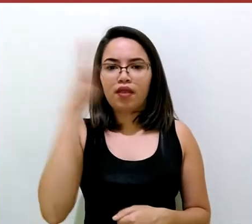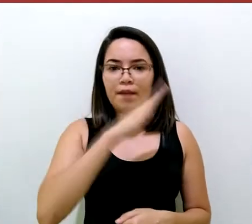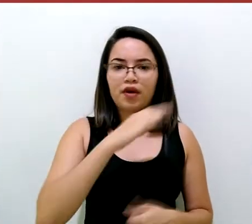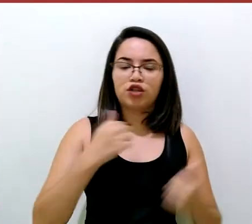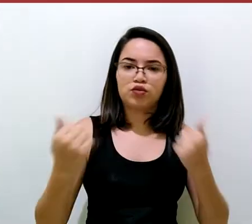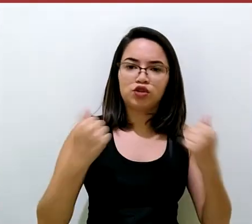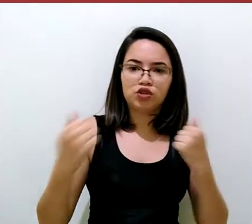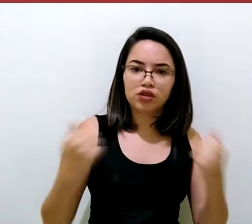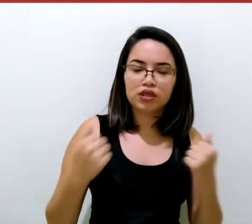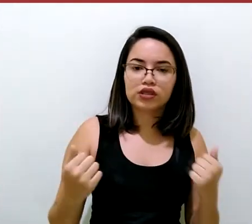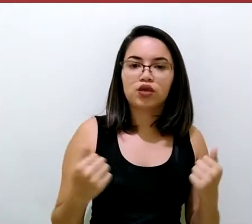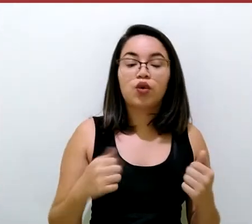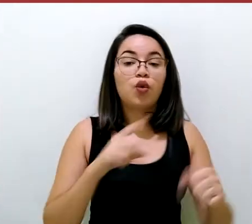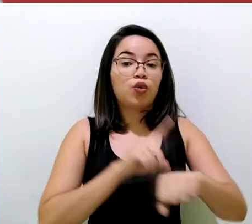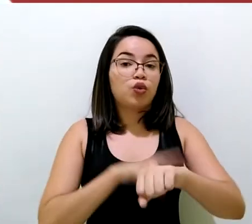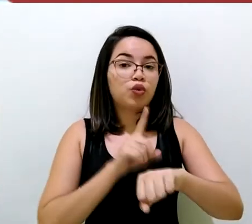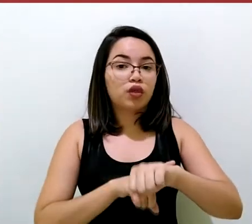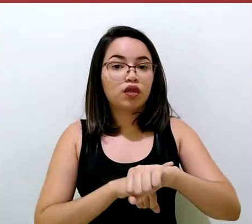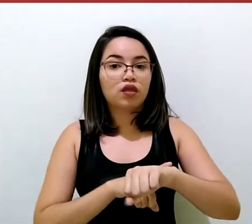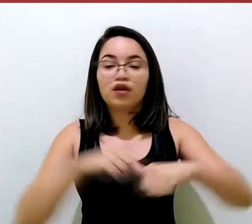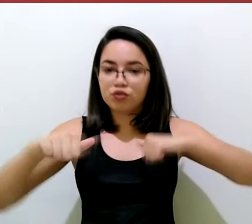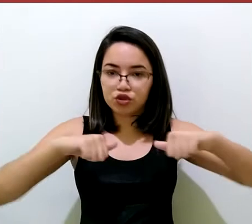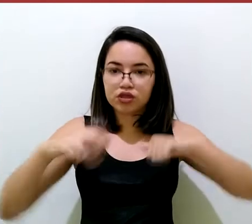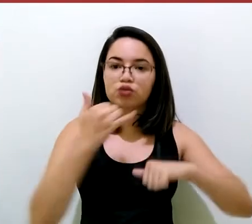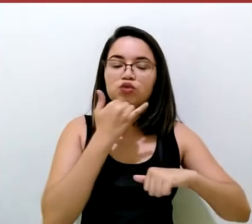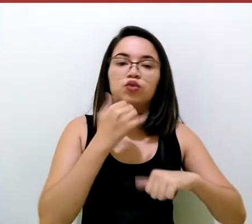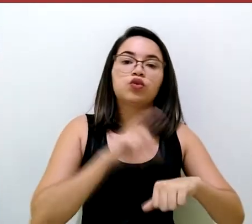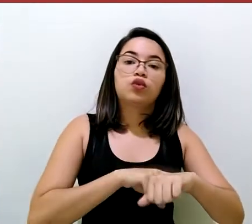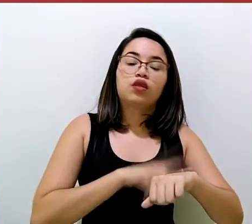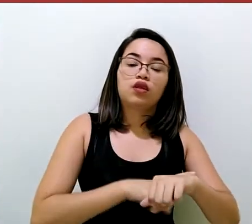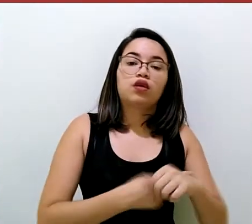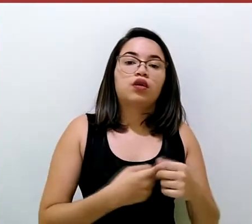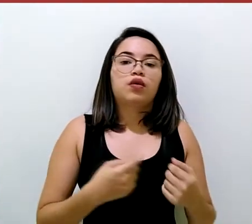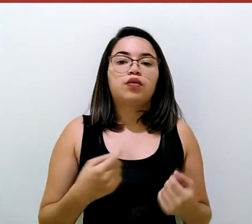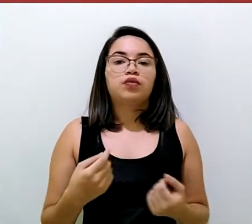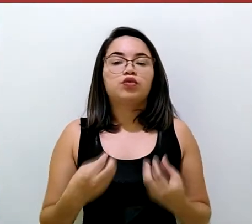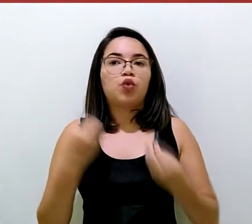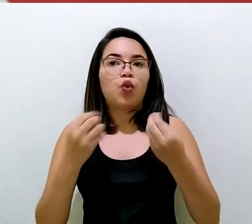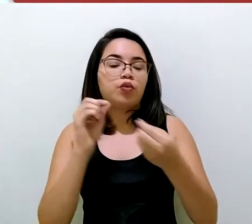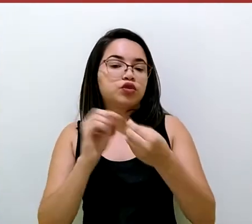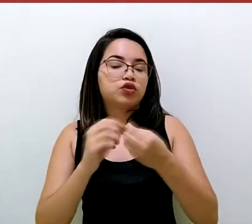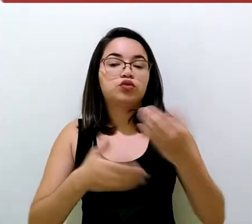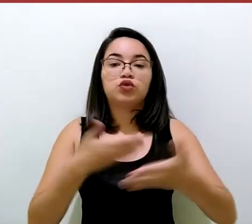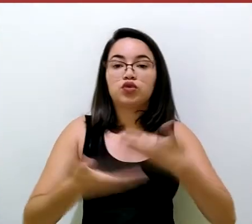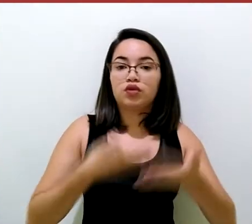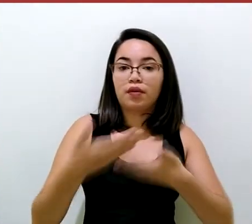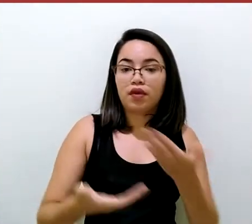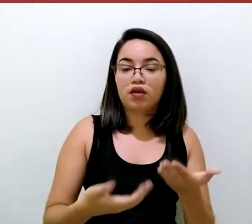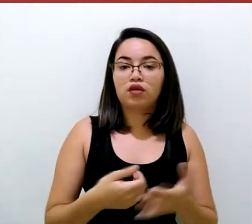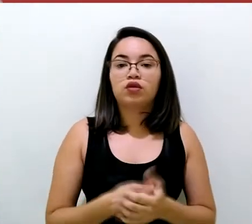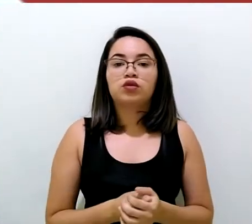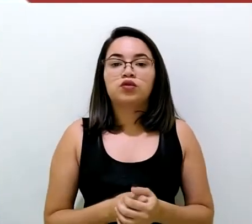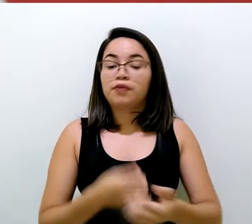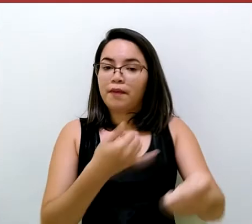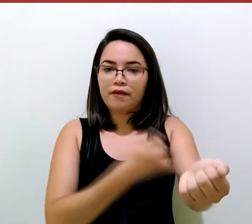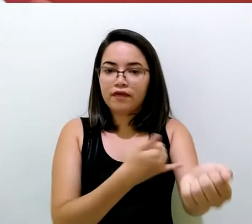na má administração do tempo, na maneira de agir, nos